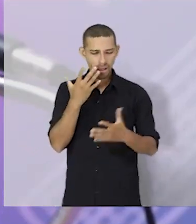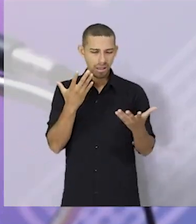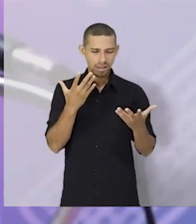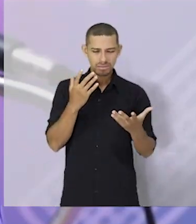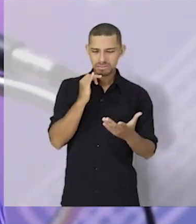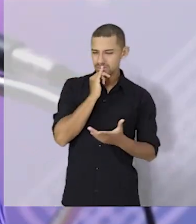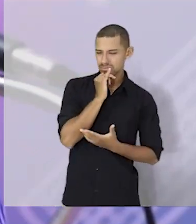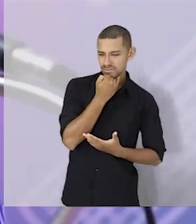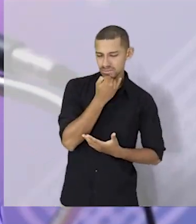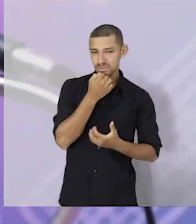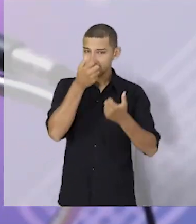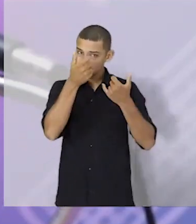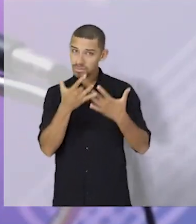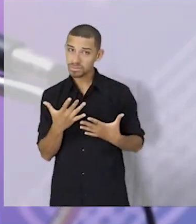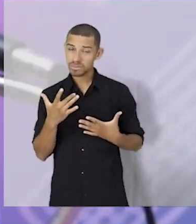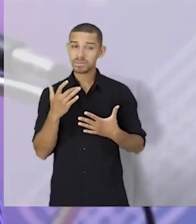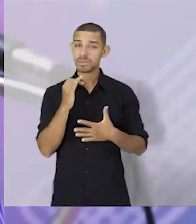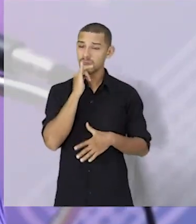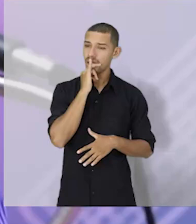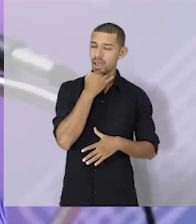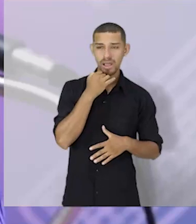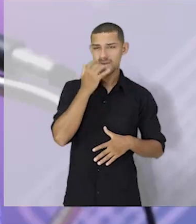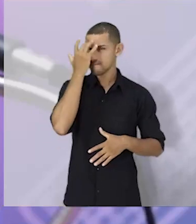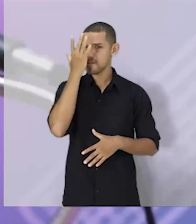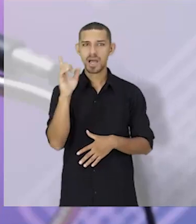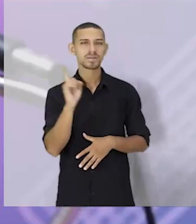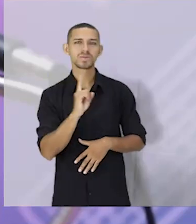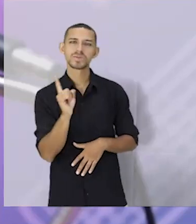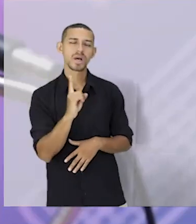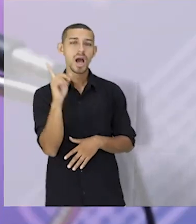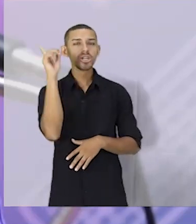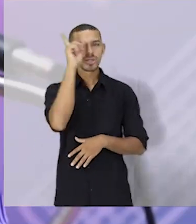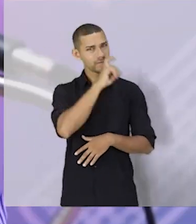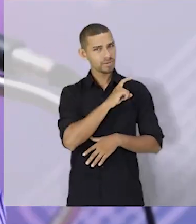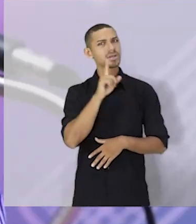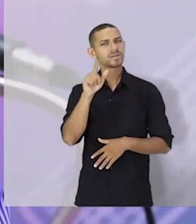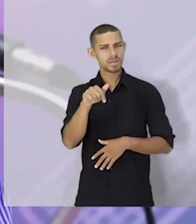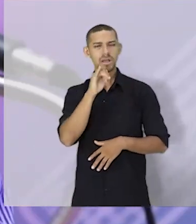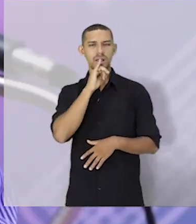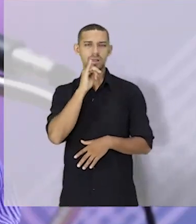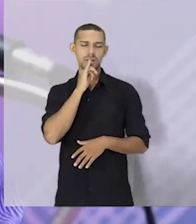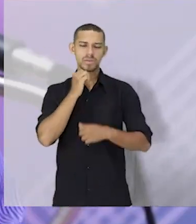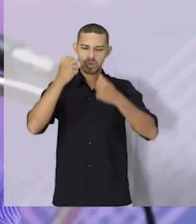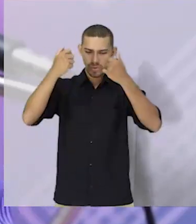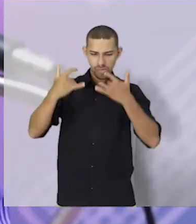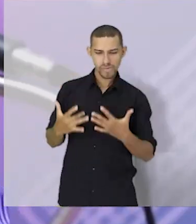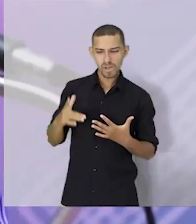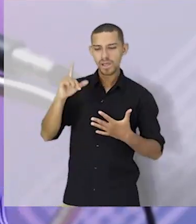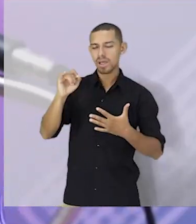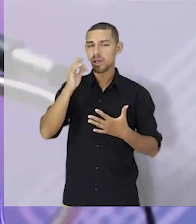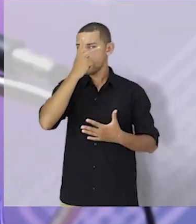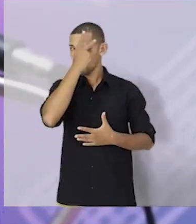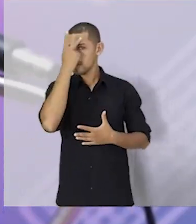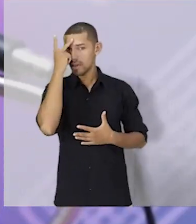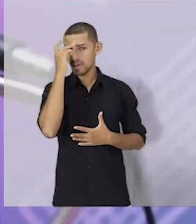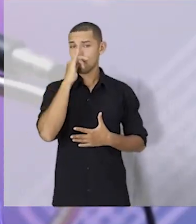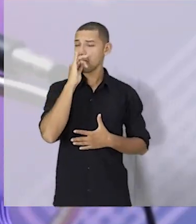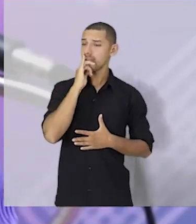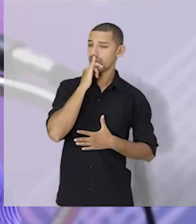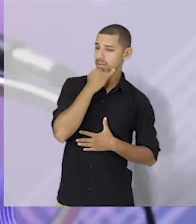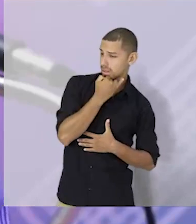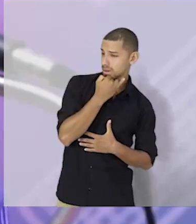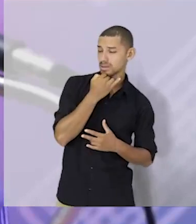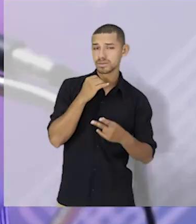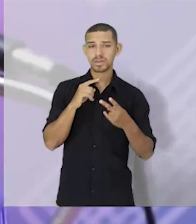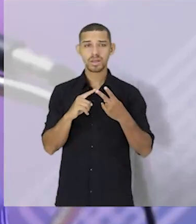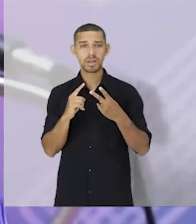porque falar de frustração não é fácil. Então, quando a gente fala dela, a gente fala daquela pessoa que fica triste,